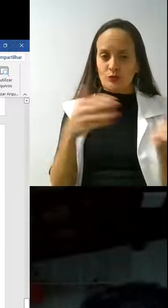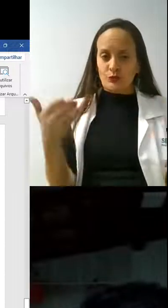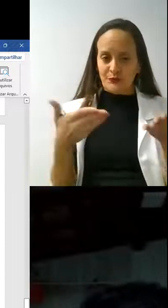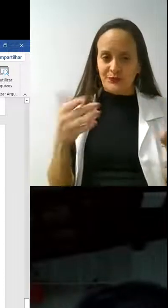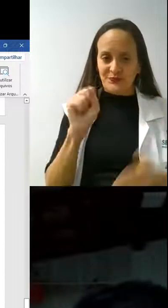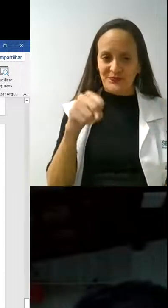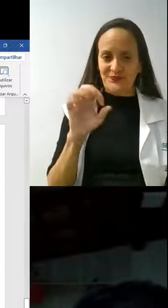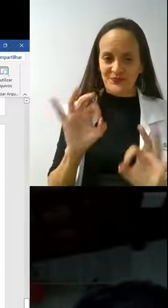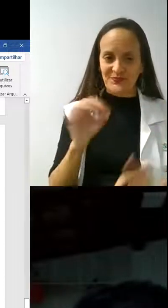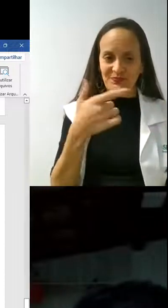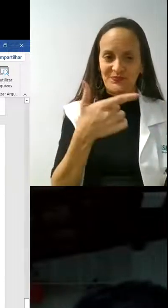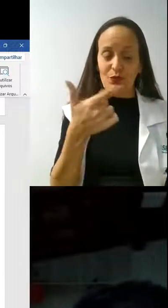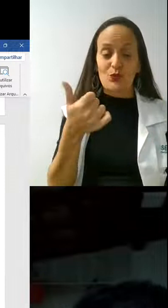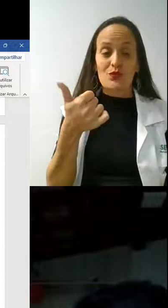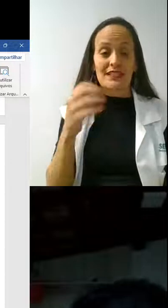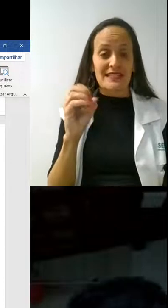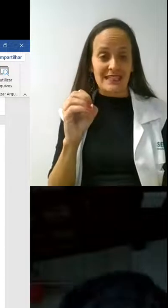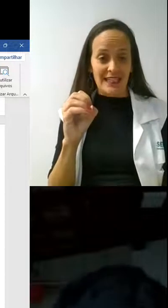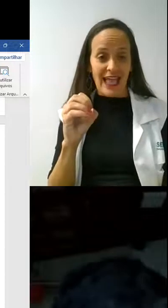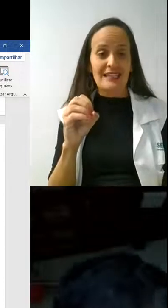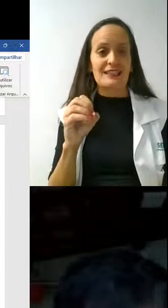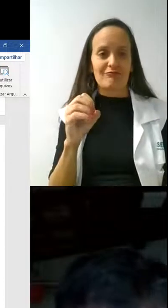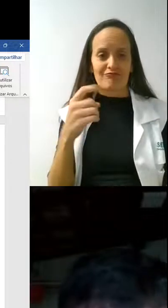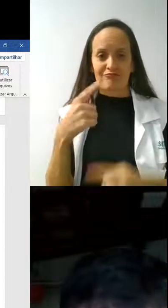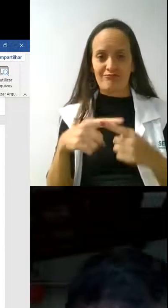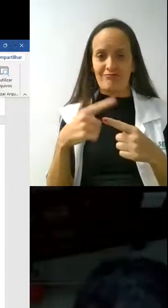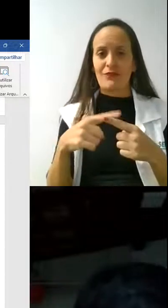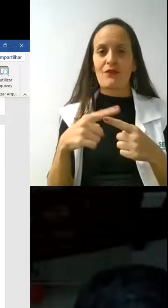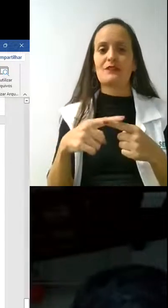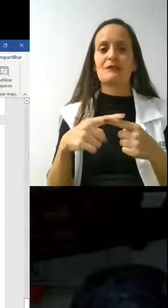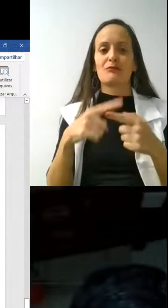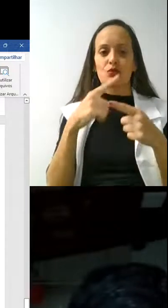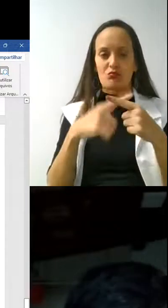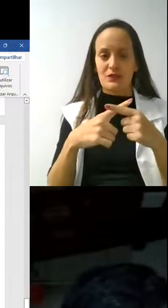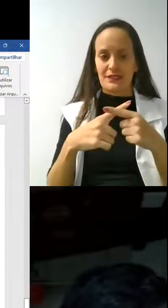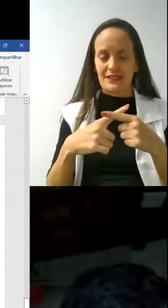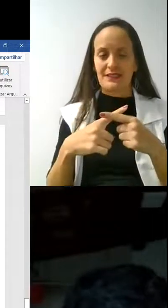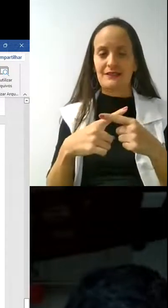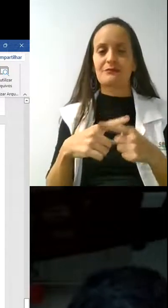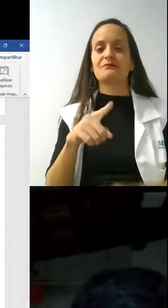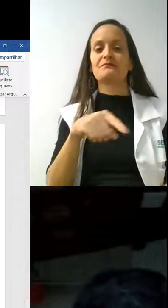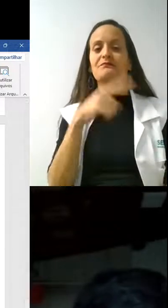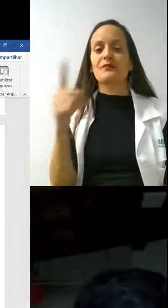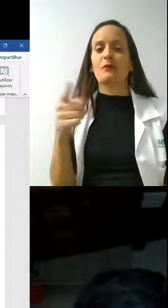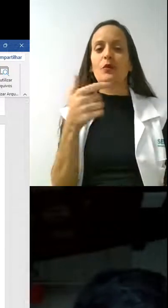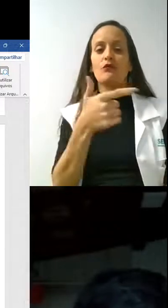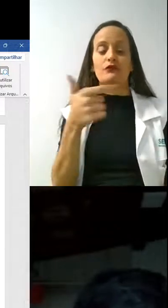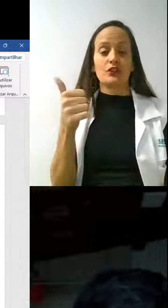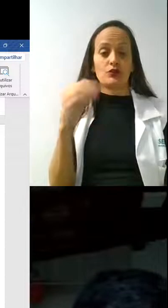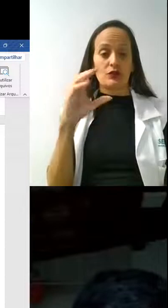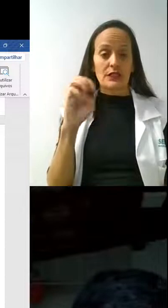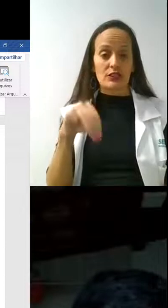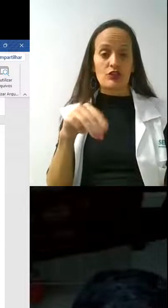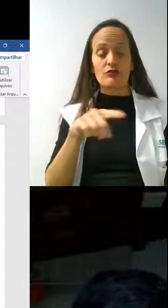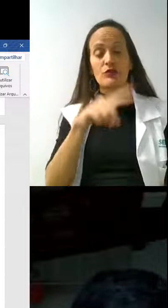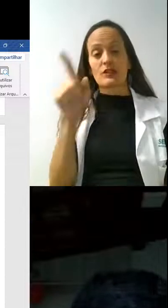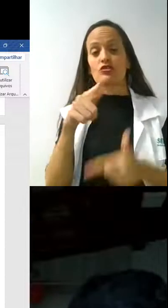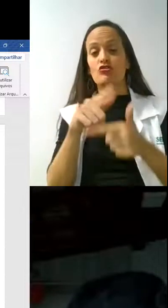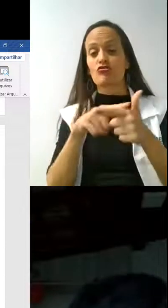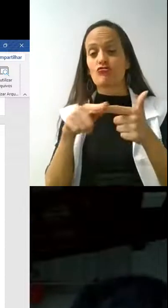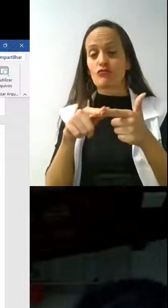milímetros. Aqui fica 21 centímetros. E aqui fica, vamos ver se eu vou